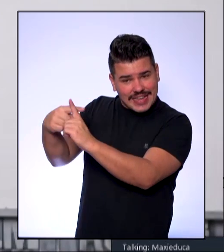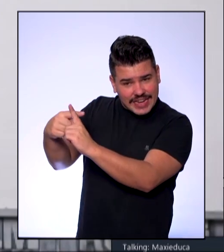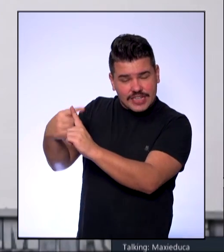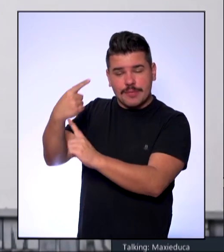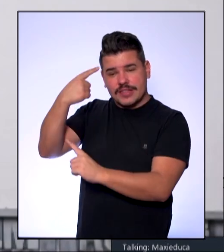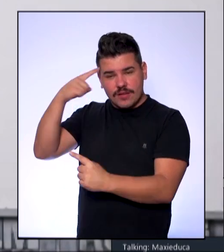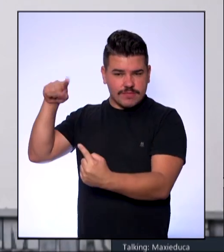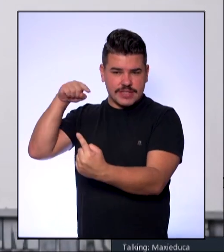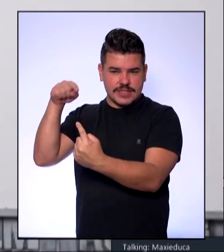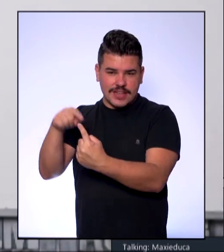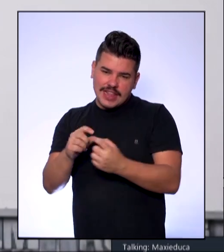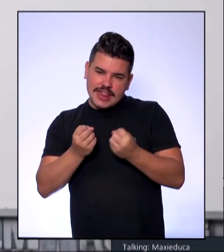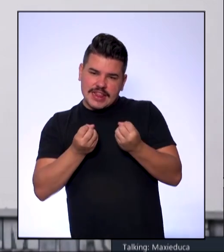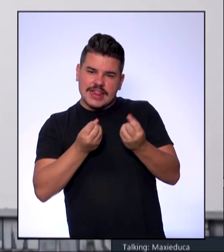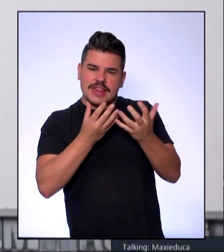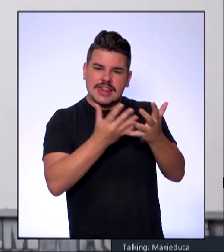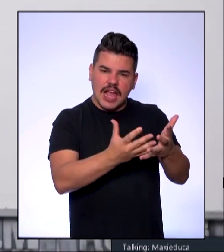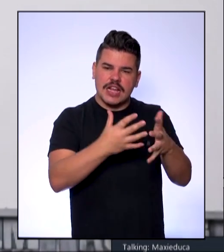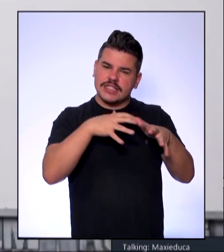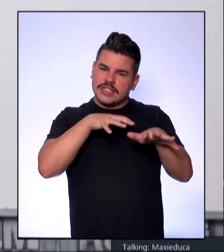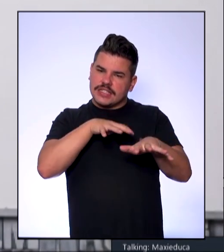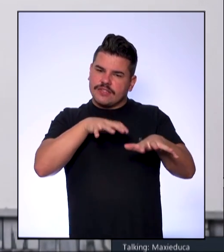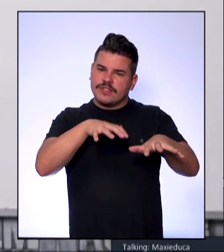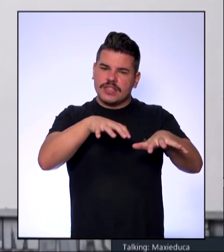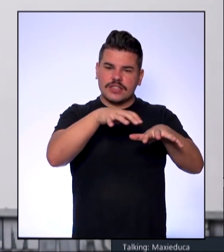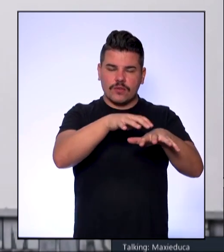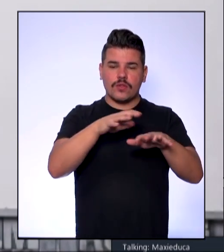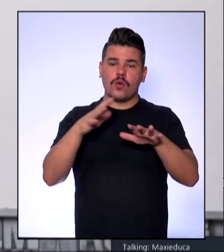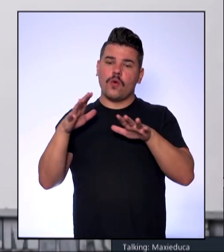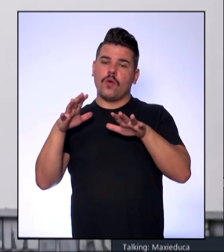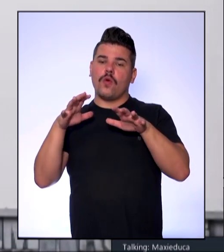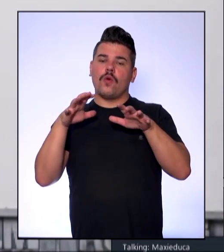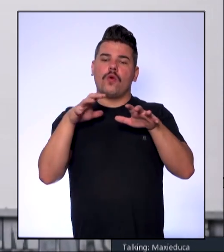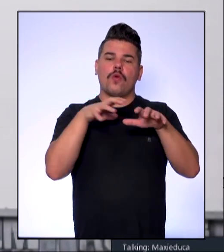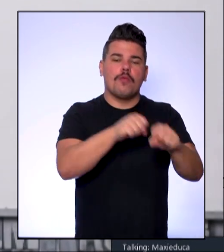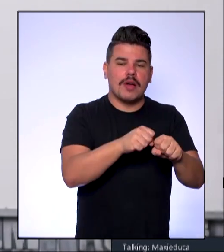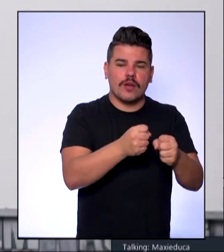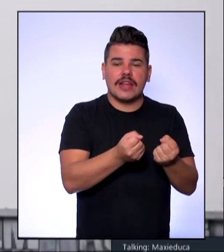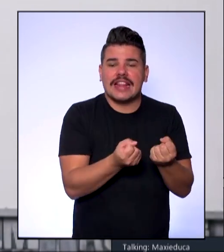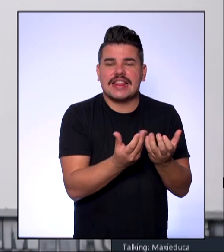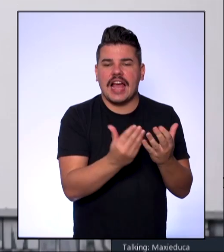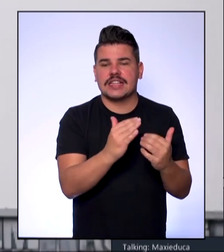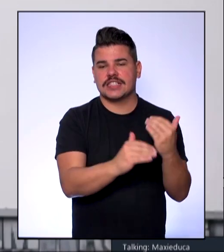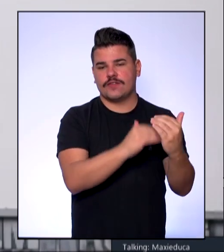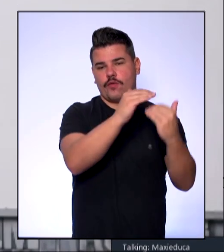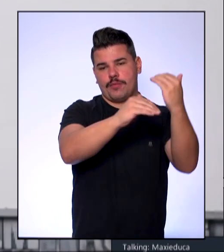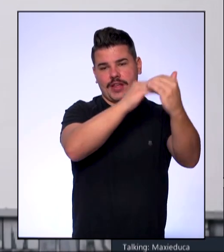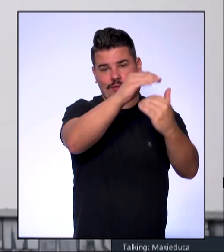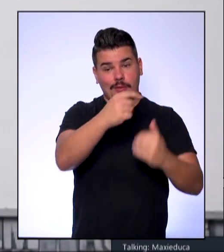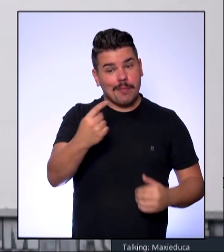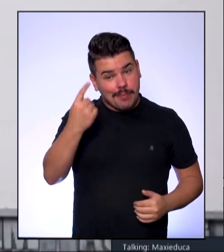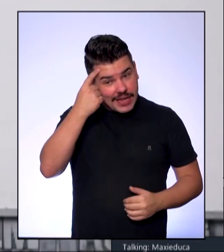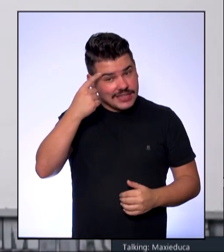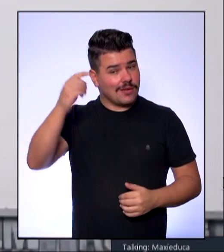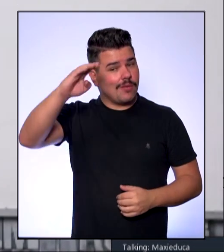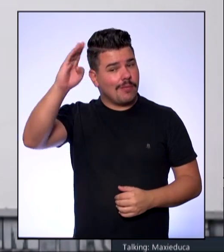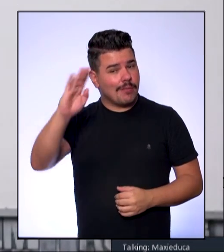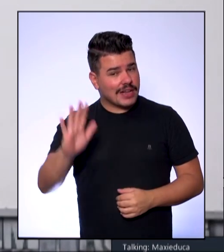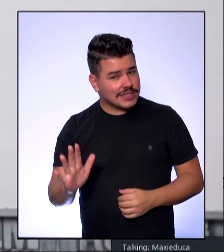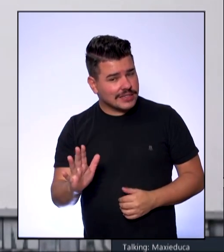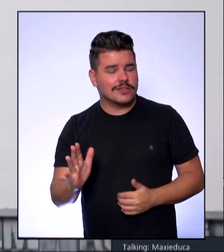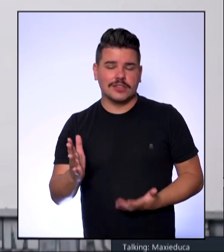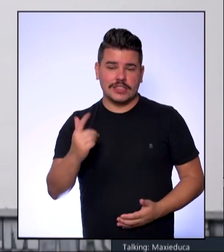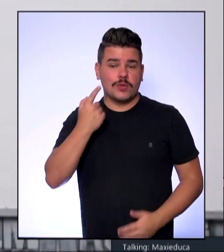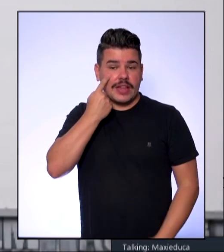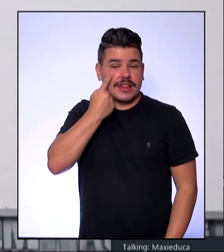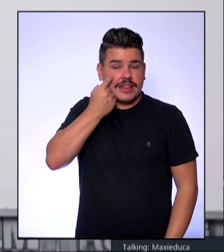missão civilizatória. Então, eu estou ocupando e eu vou levar ali o desenvolvimento. Quando nós pensamos em Brasil, é